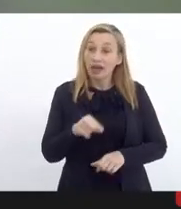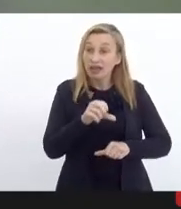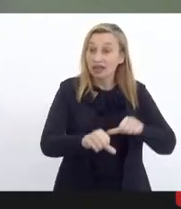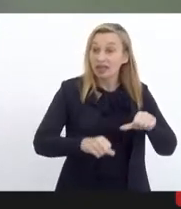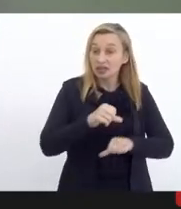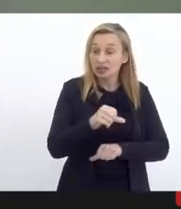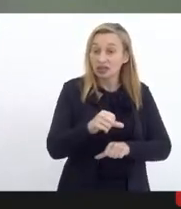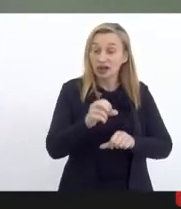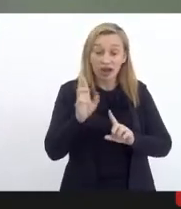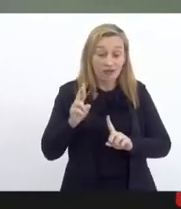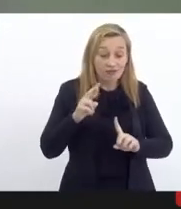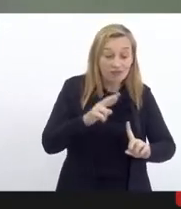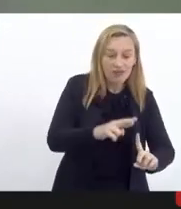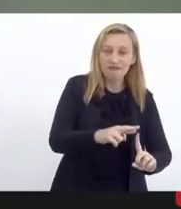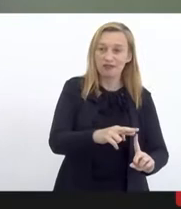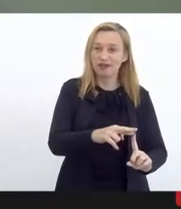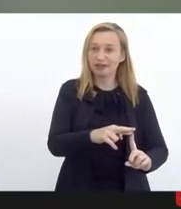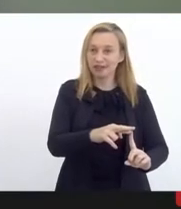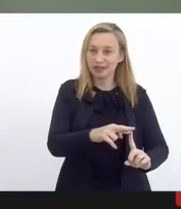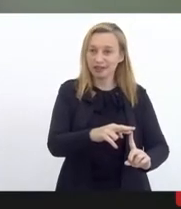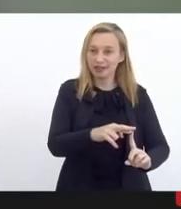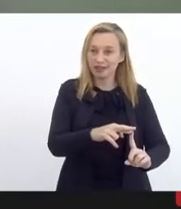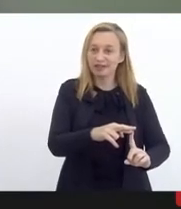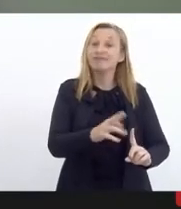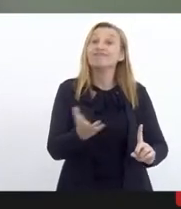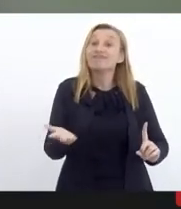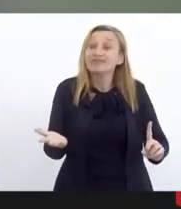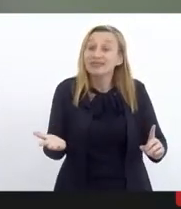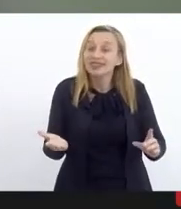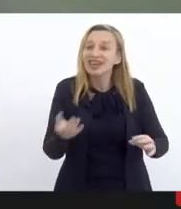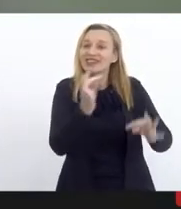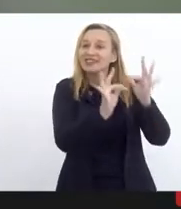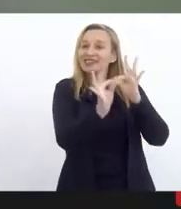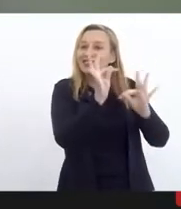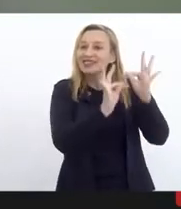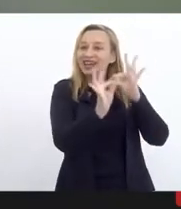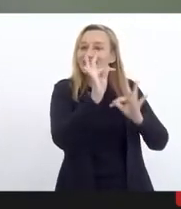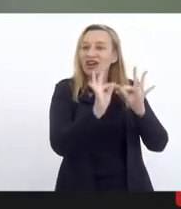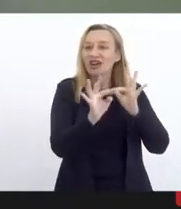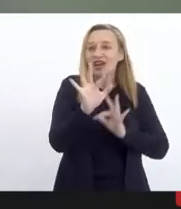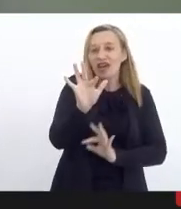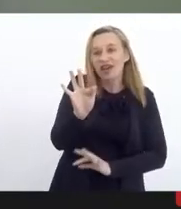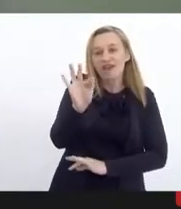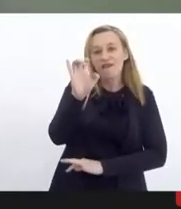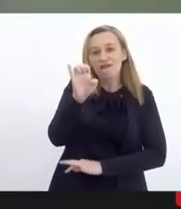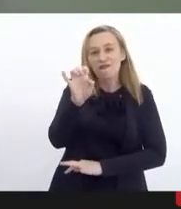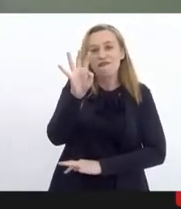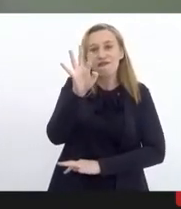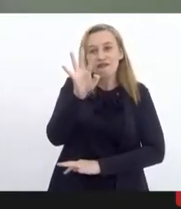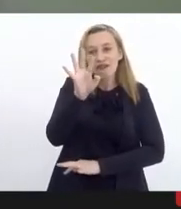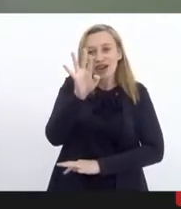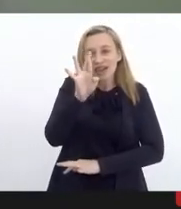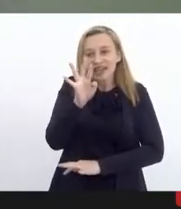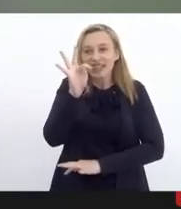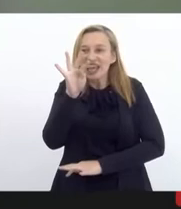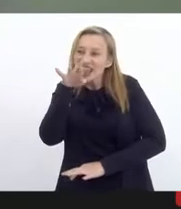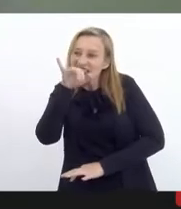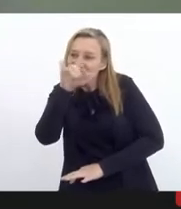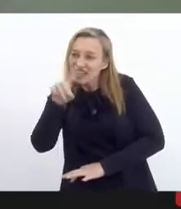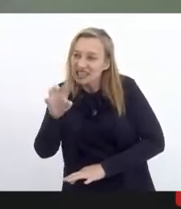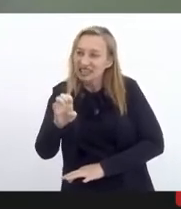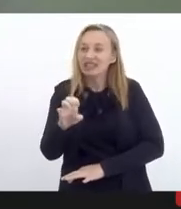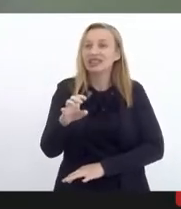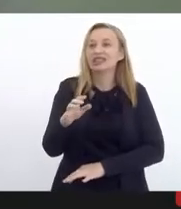na referência em tecnologia de fertilizantes da América do Sul, aproveitando o